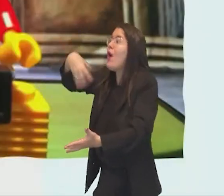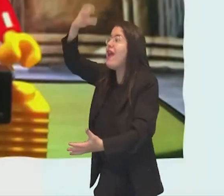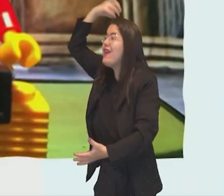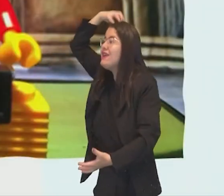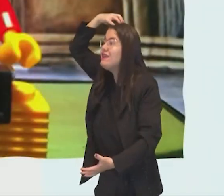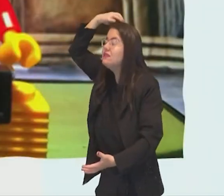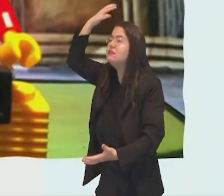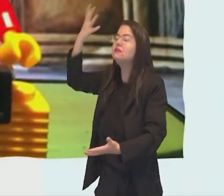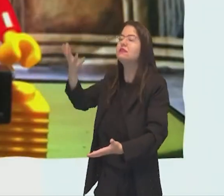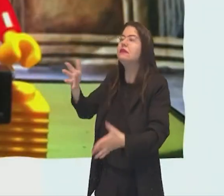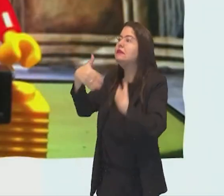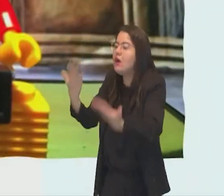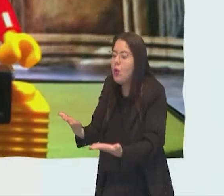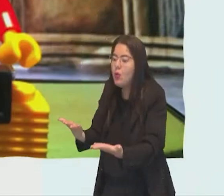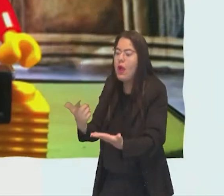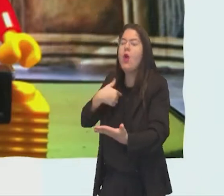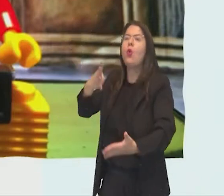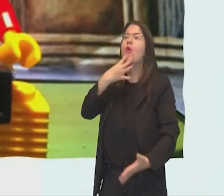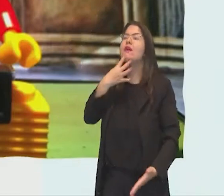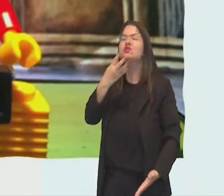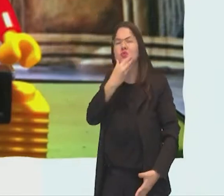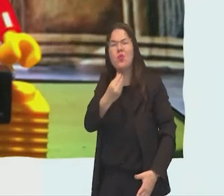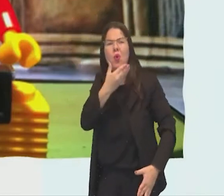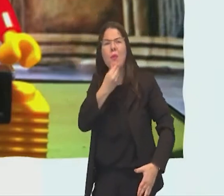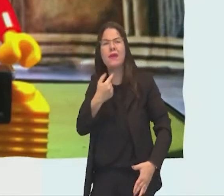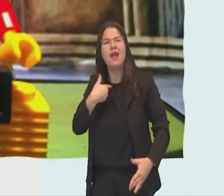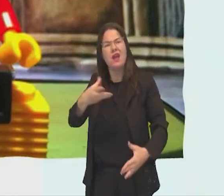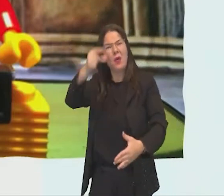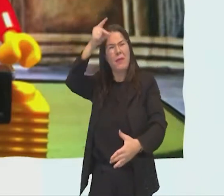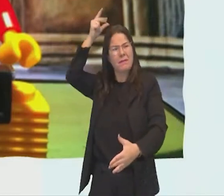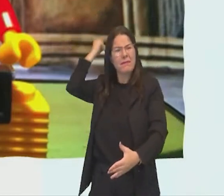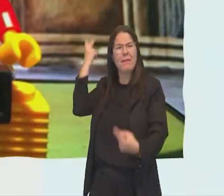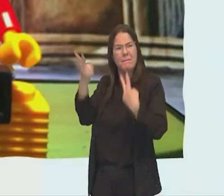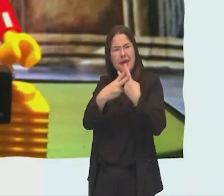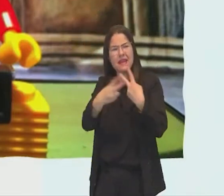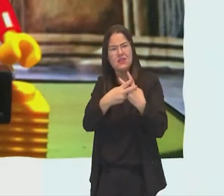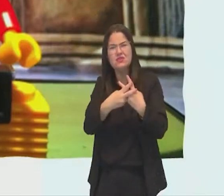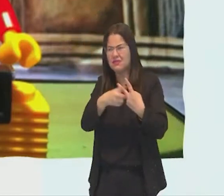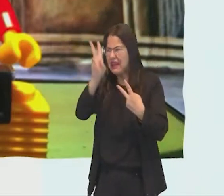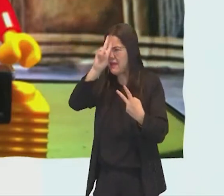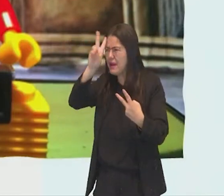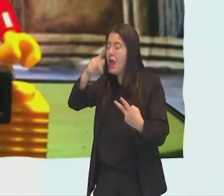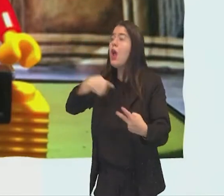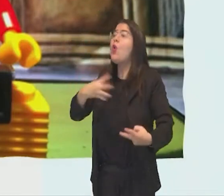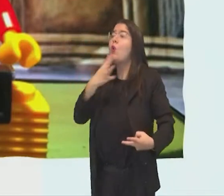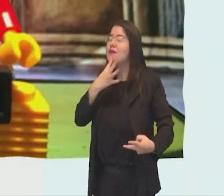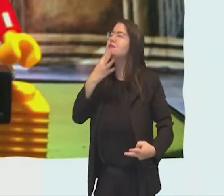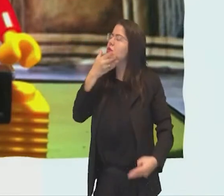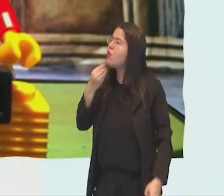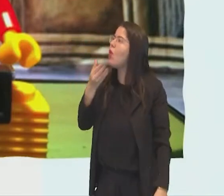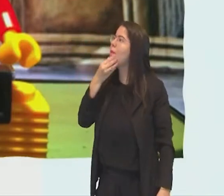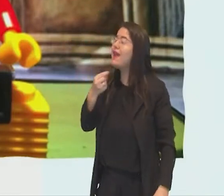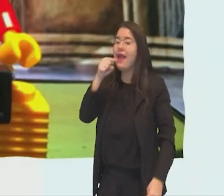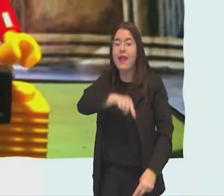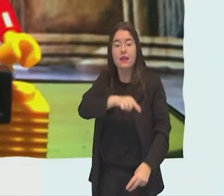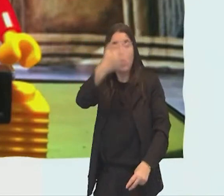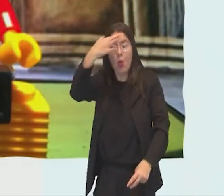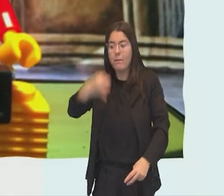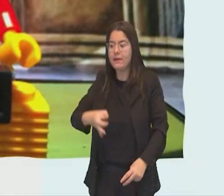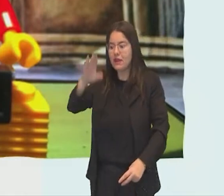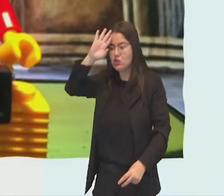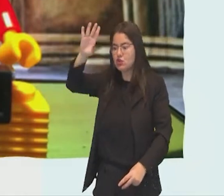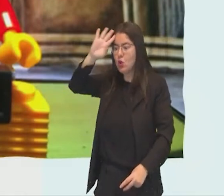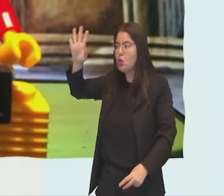senhor, eu conheci, quando eu estava presa aquela vez que o senhor mandou me prender, eu conheci um rapazinho e ele interpretou o